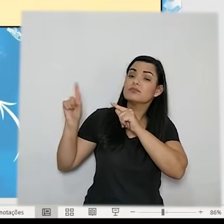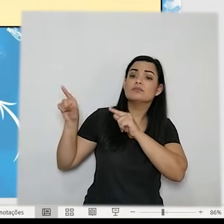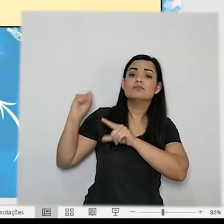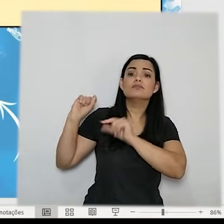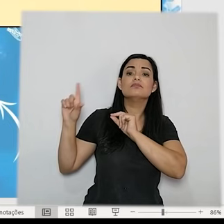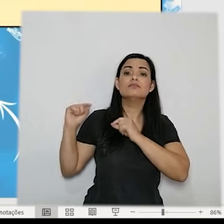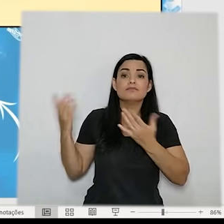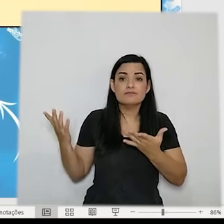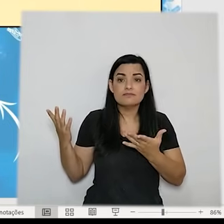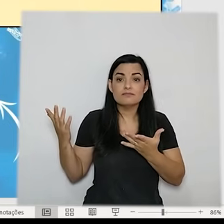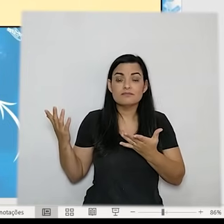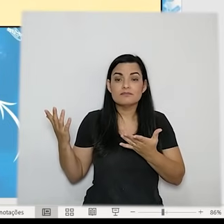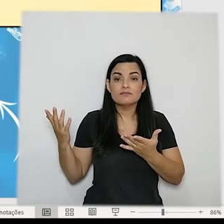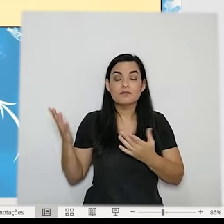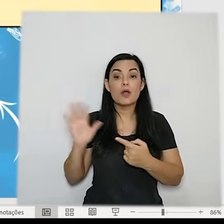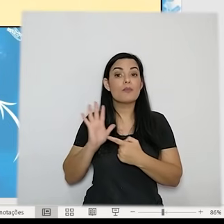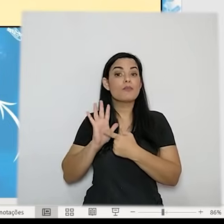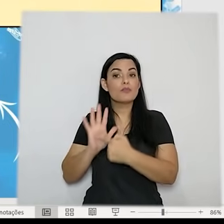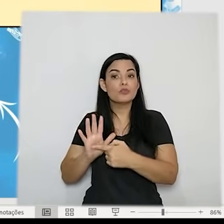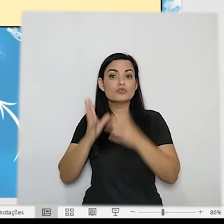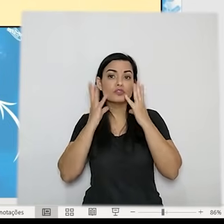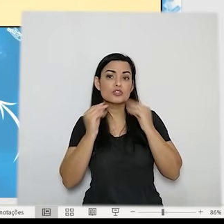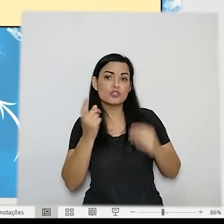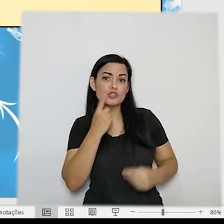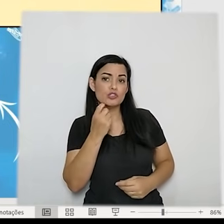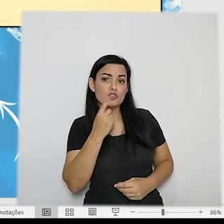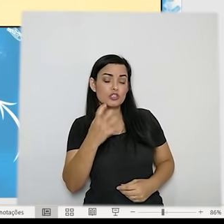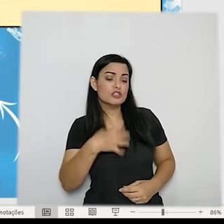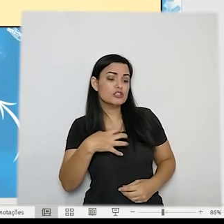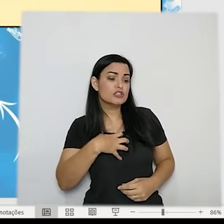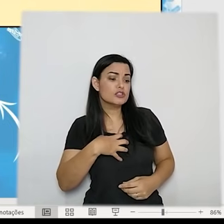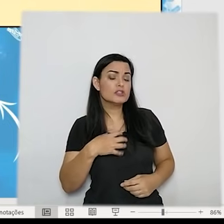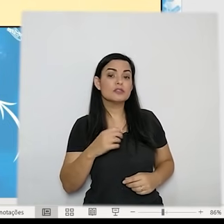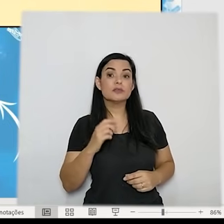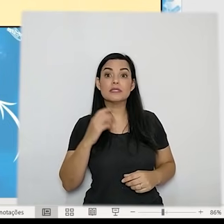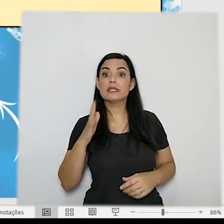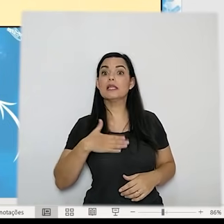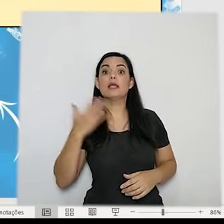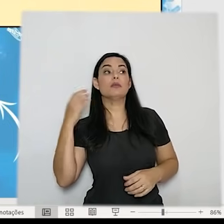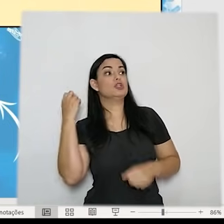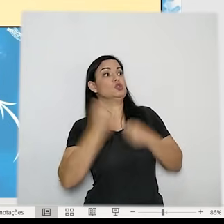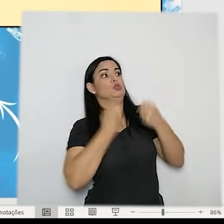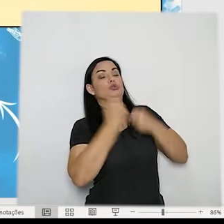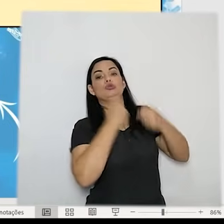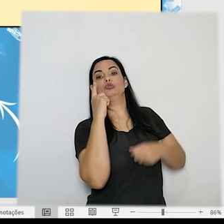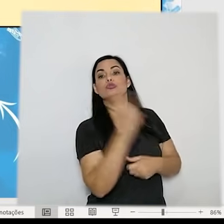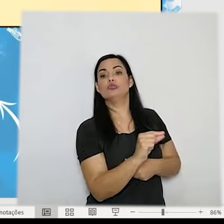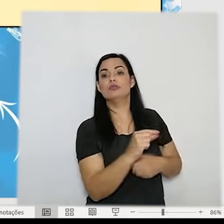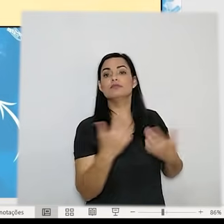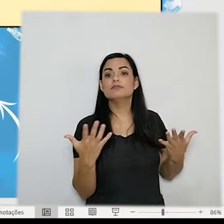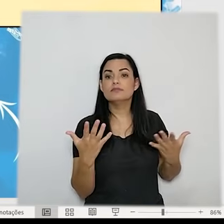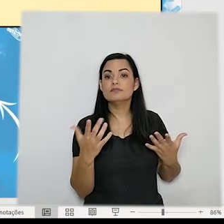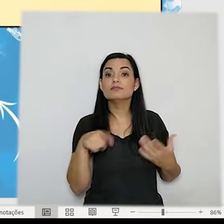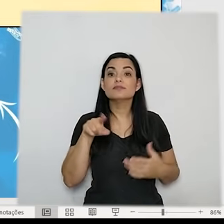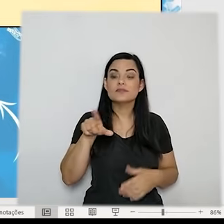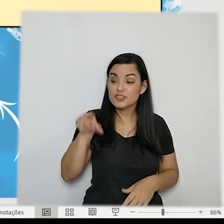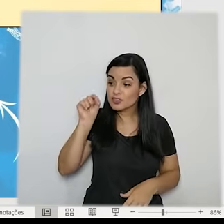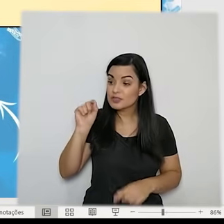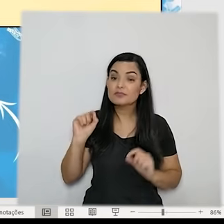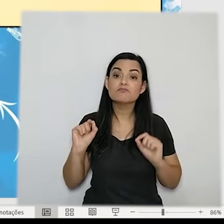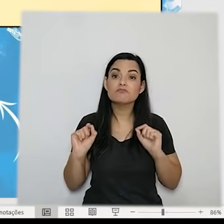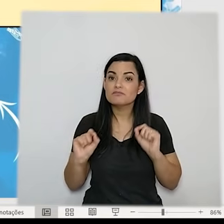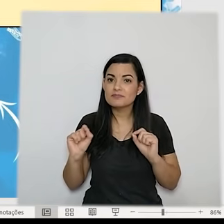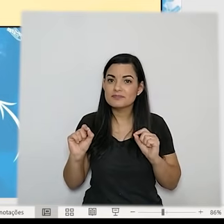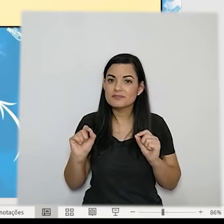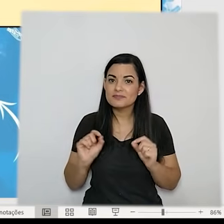estava para que ele tivesse saído em disparada do banhado? Qual vocês escolhem?